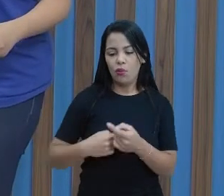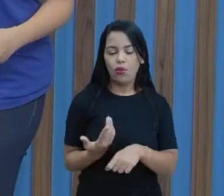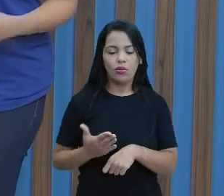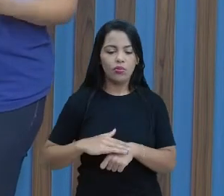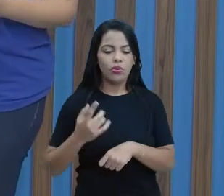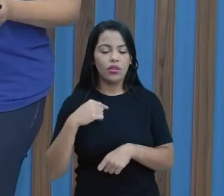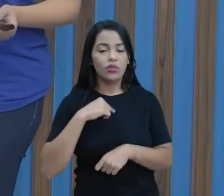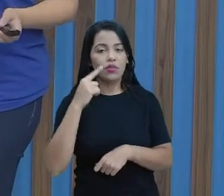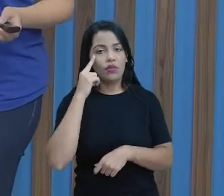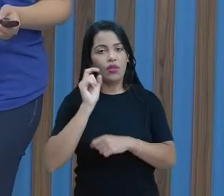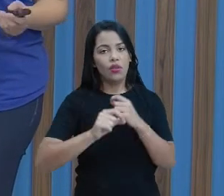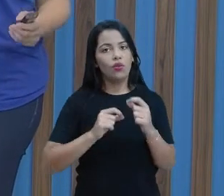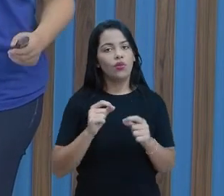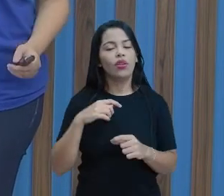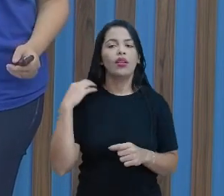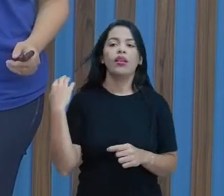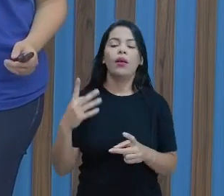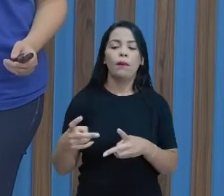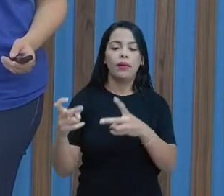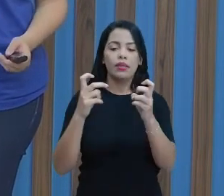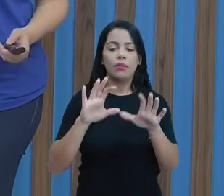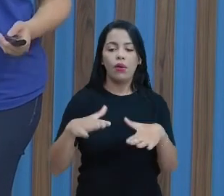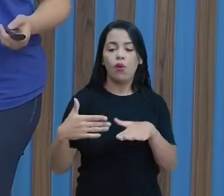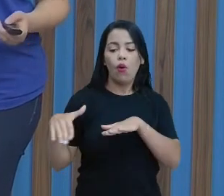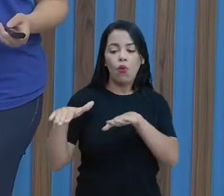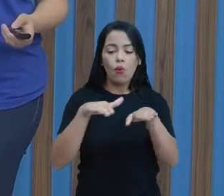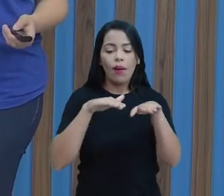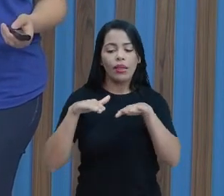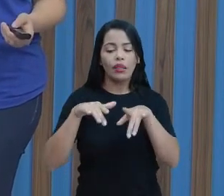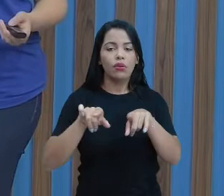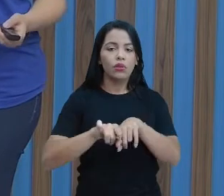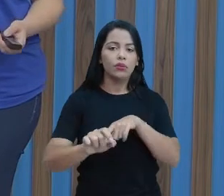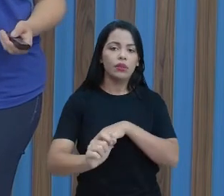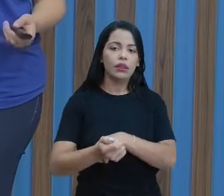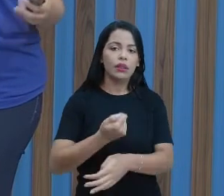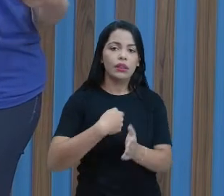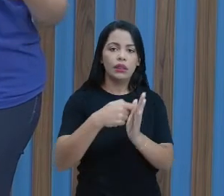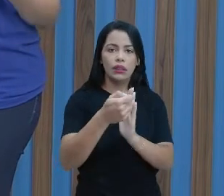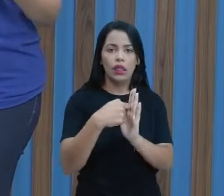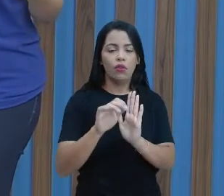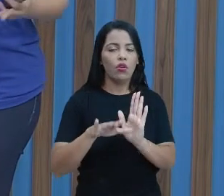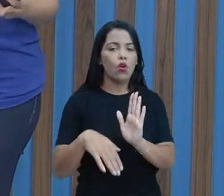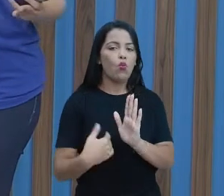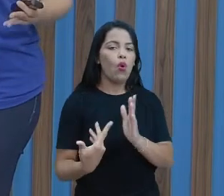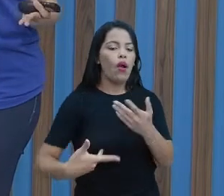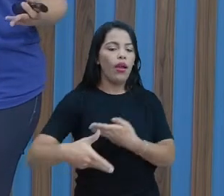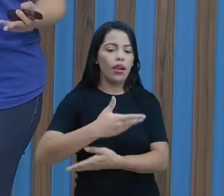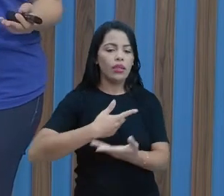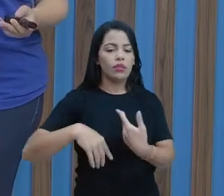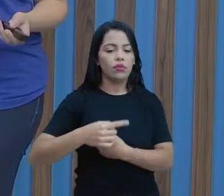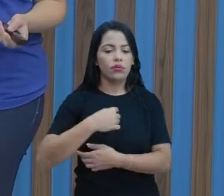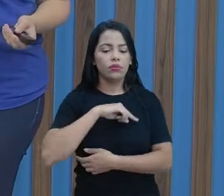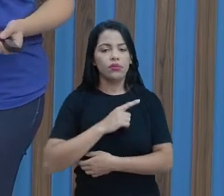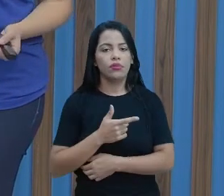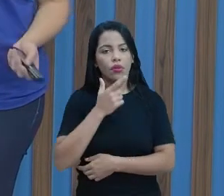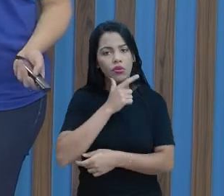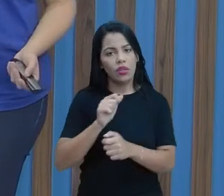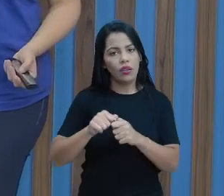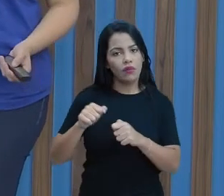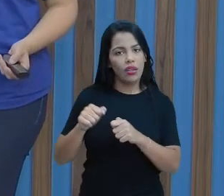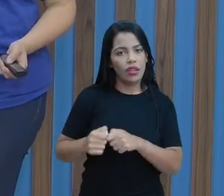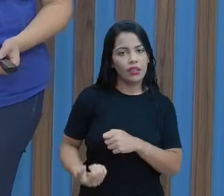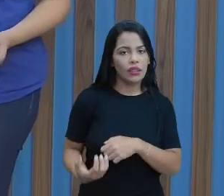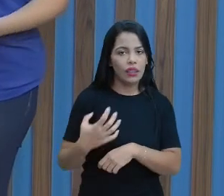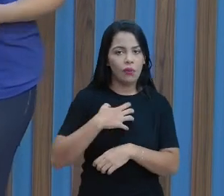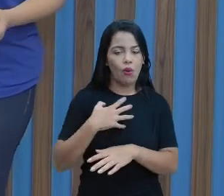estudar agora é justamente isso, perceber o padrão e escrever qual é a conta, né? Qual é a relação que a gente consegue construir de maneira